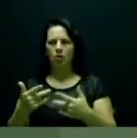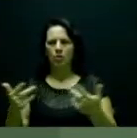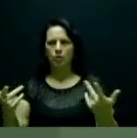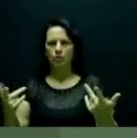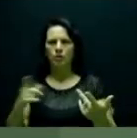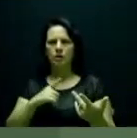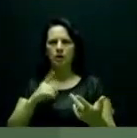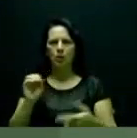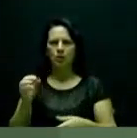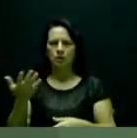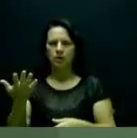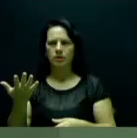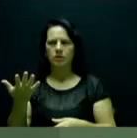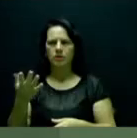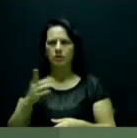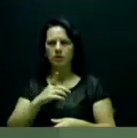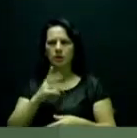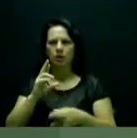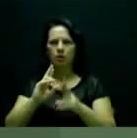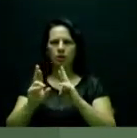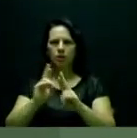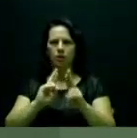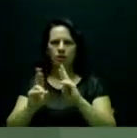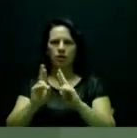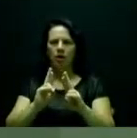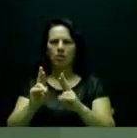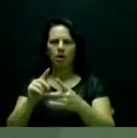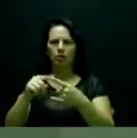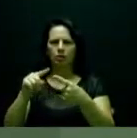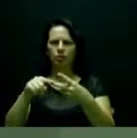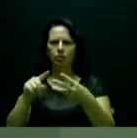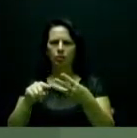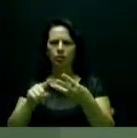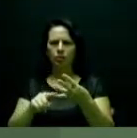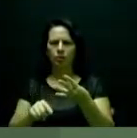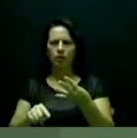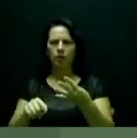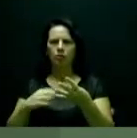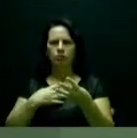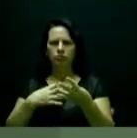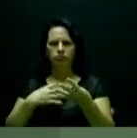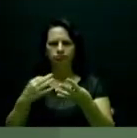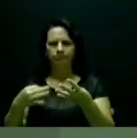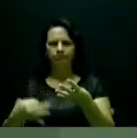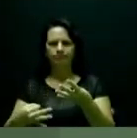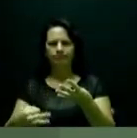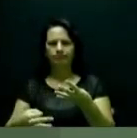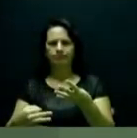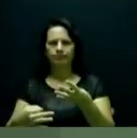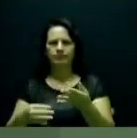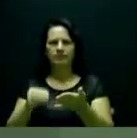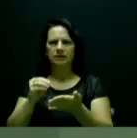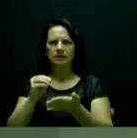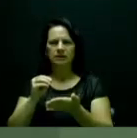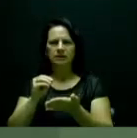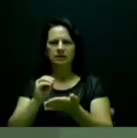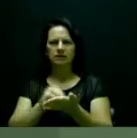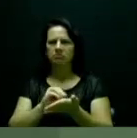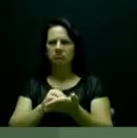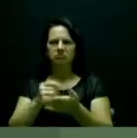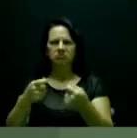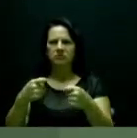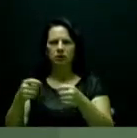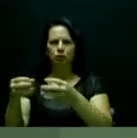que têm acontecido, a gente tem reclamado, tem pontuado de maneira coerente, sem partidarizar,